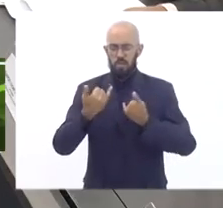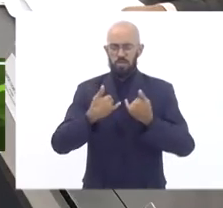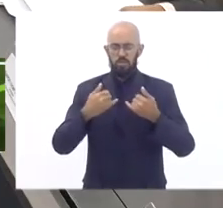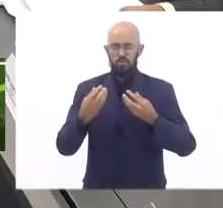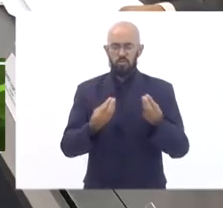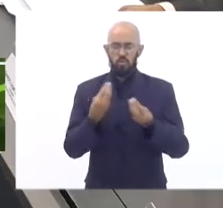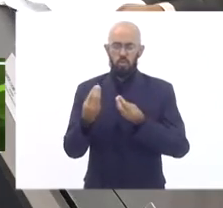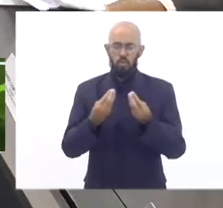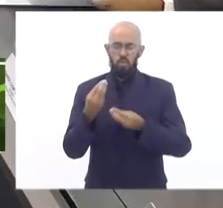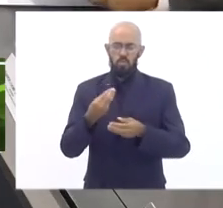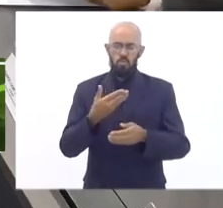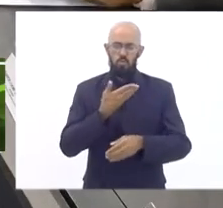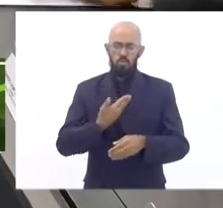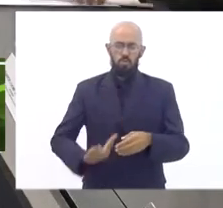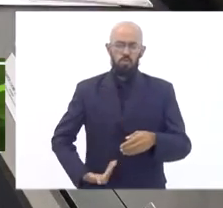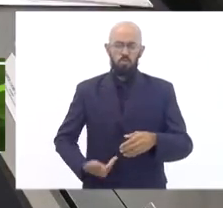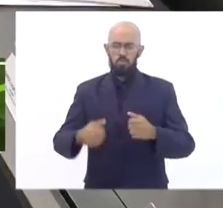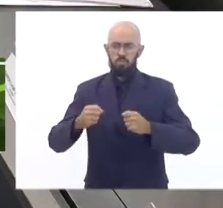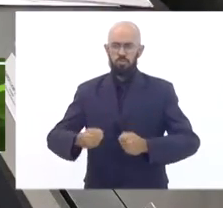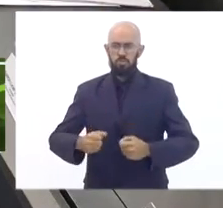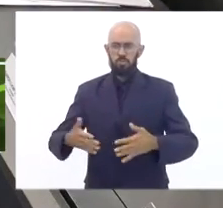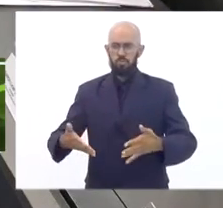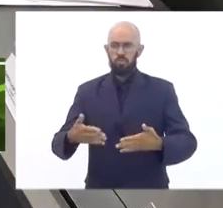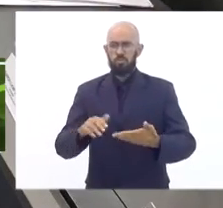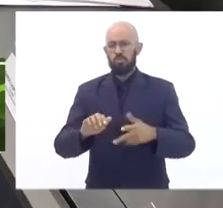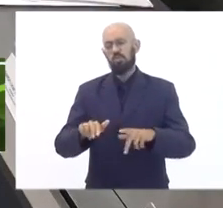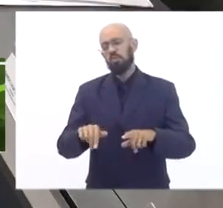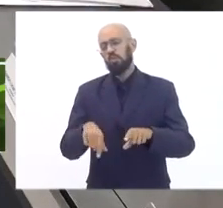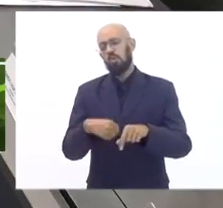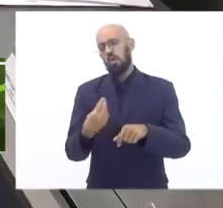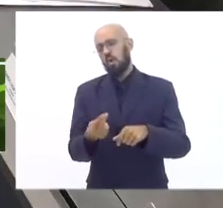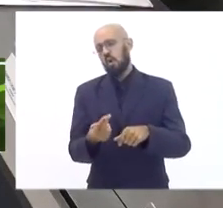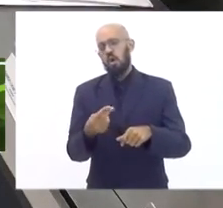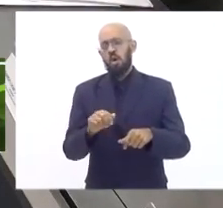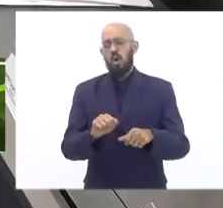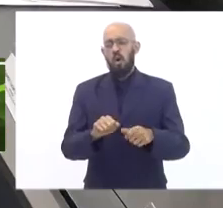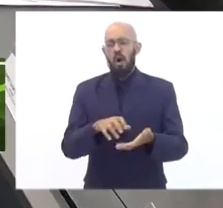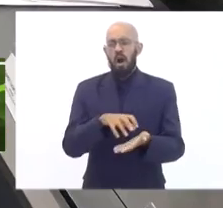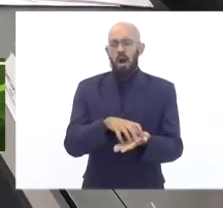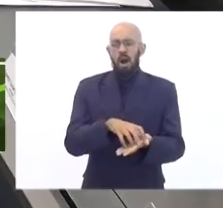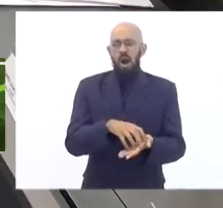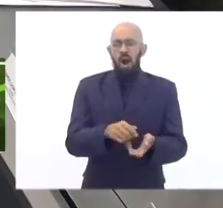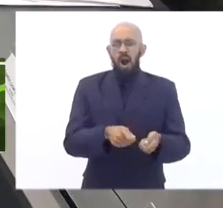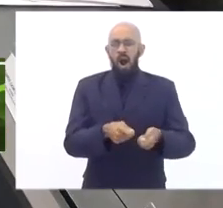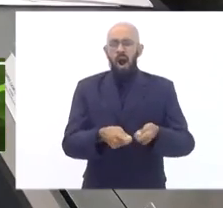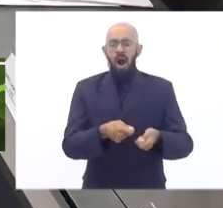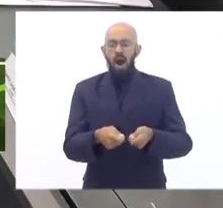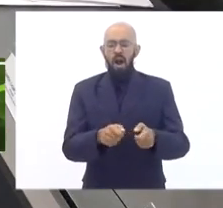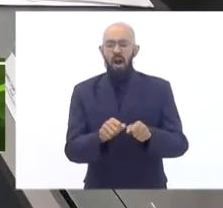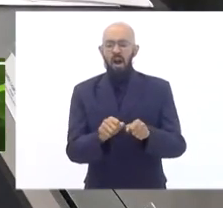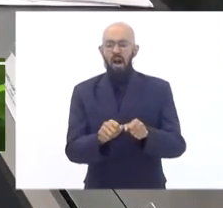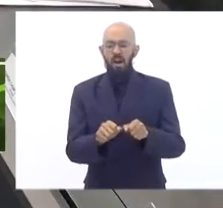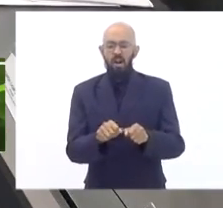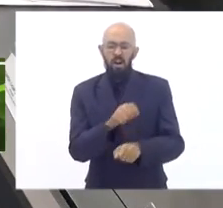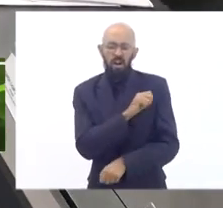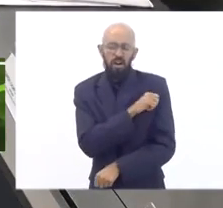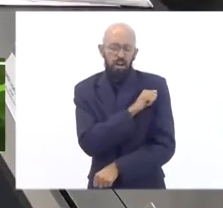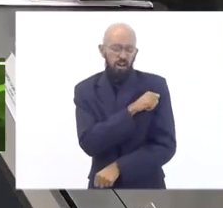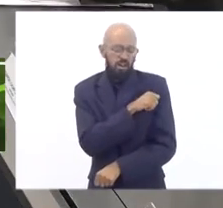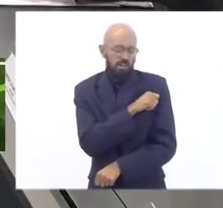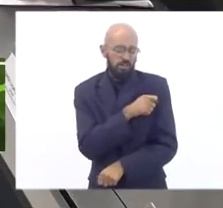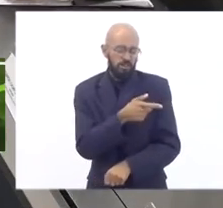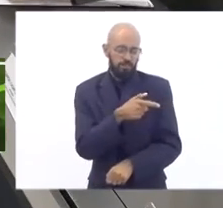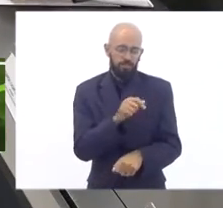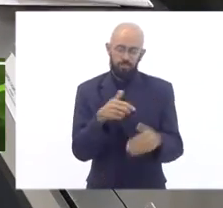Poder Público, né, seja o Poder Concedente, seja a agência reguladora, fizeram a auditoria desses investimentos feitos pela